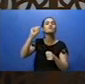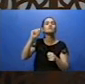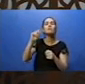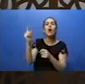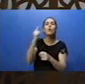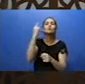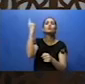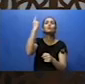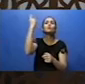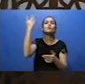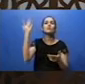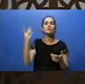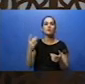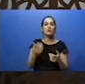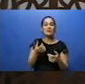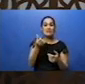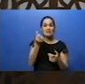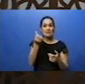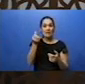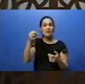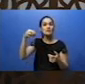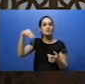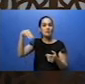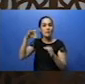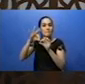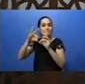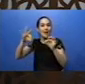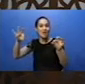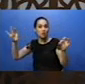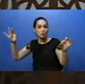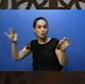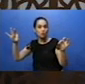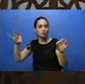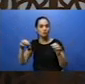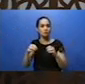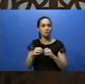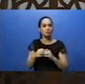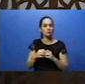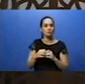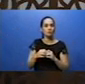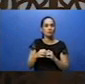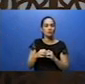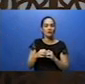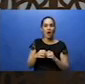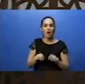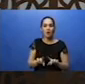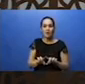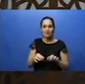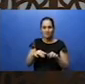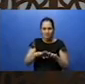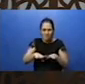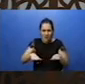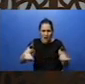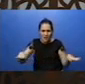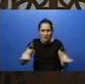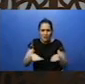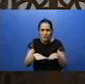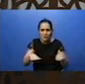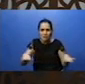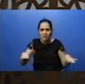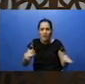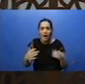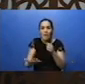escada tem 6 metros. Ela está distante 2 metros dessa